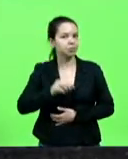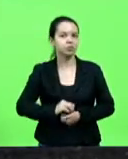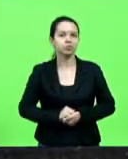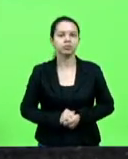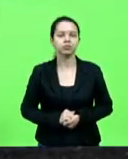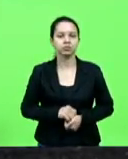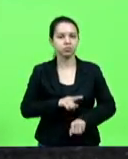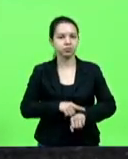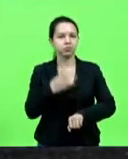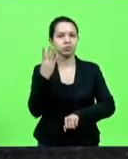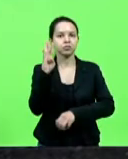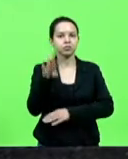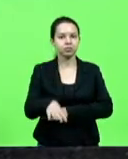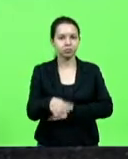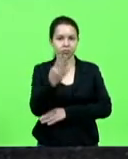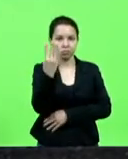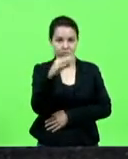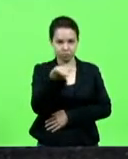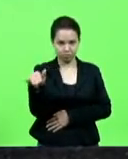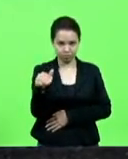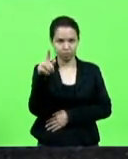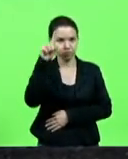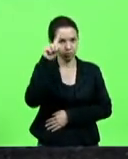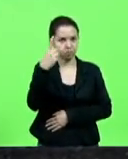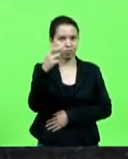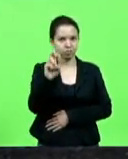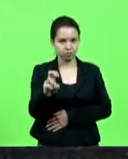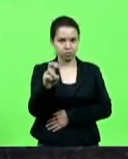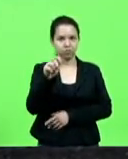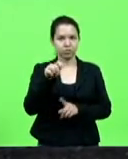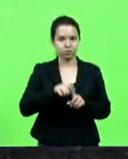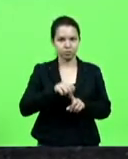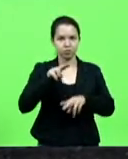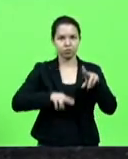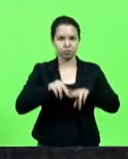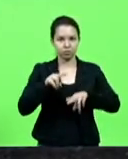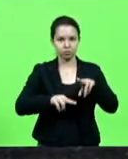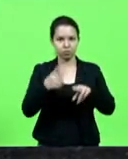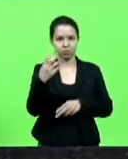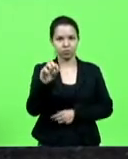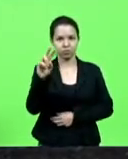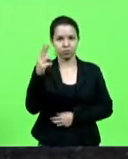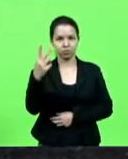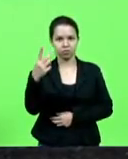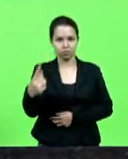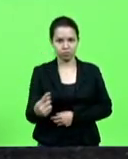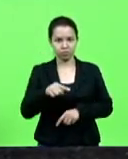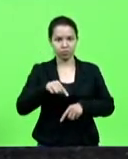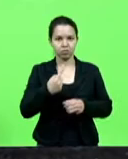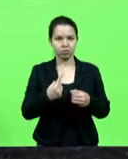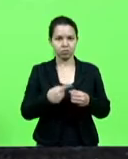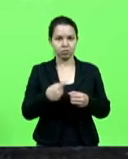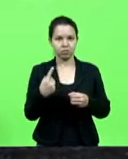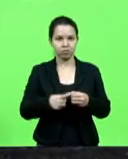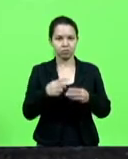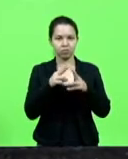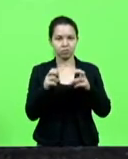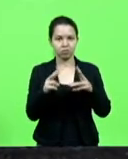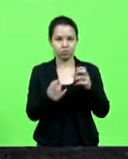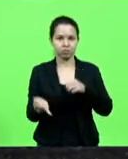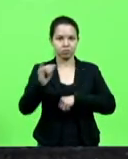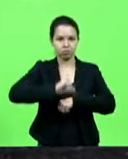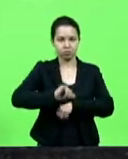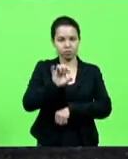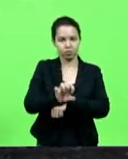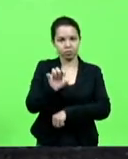Às 16 horas e 30 minutos do dia 15 do mês de junho de 2021, nesta cidade de Florianópolis, capital do